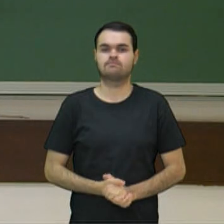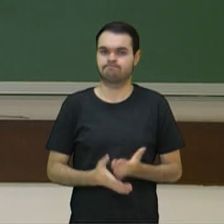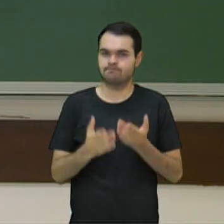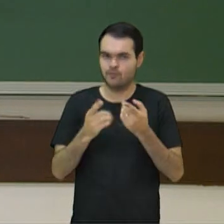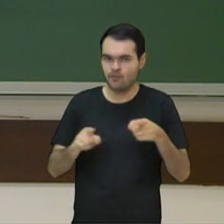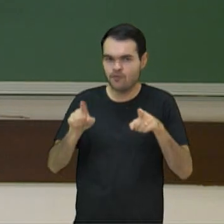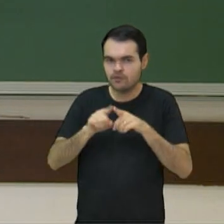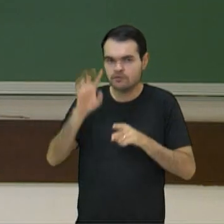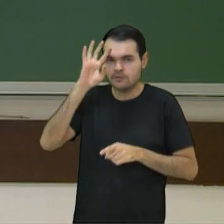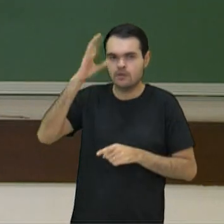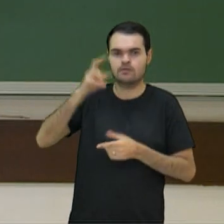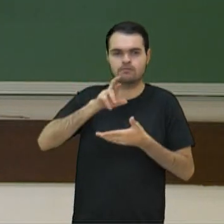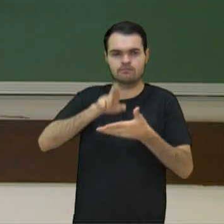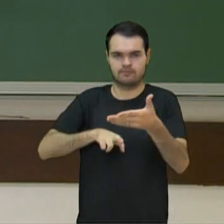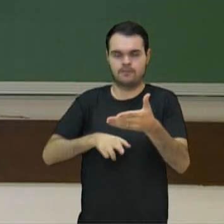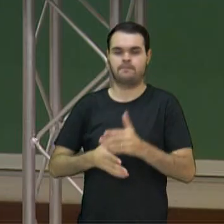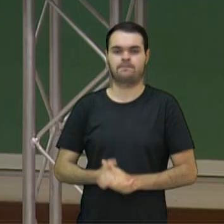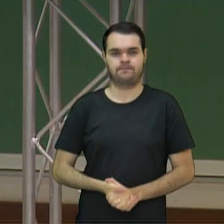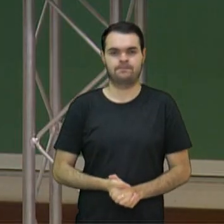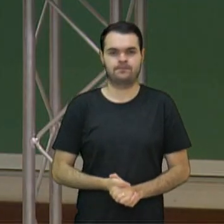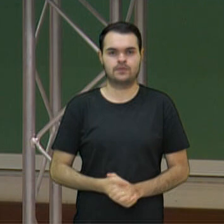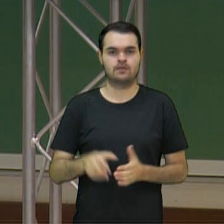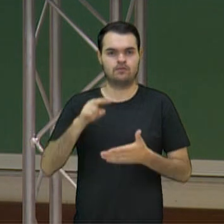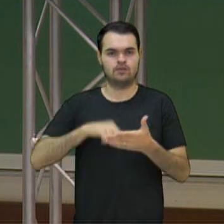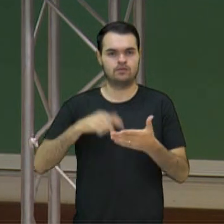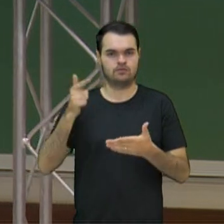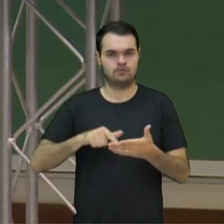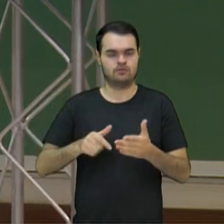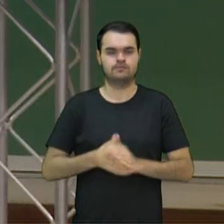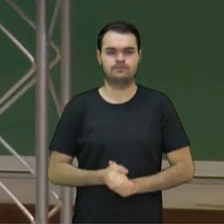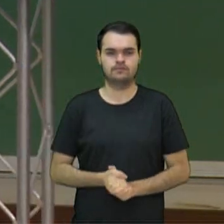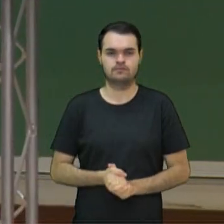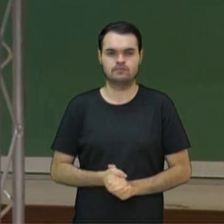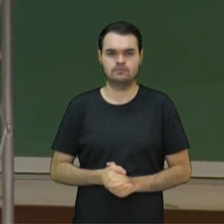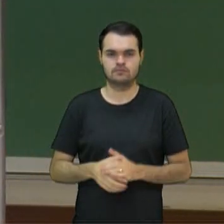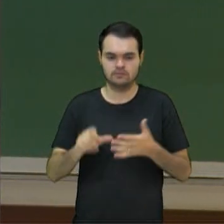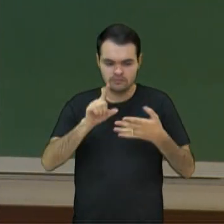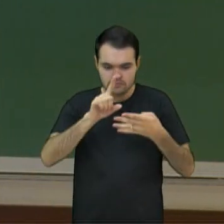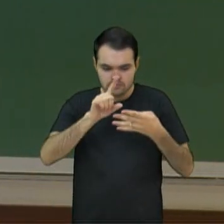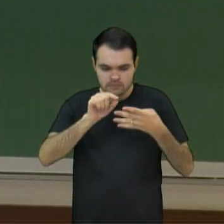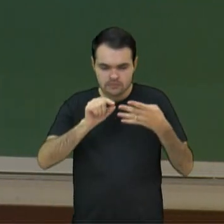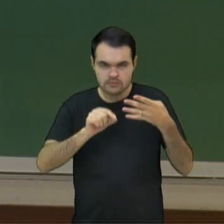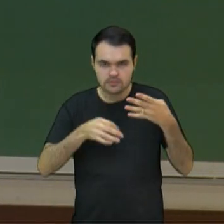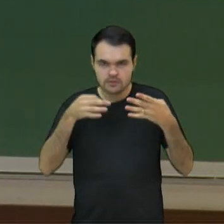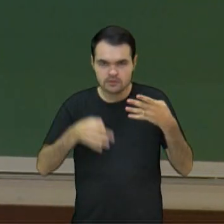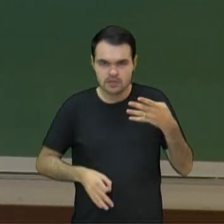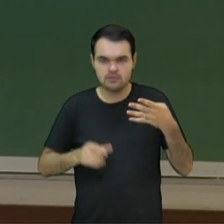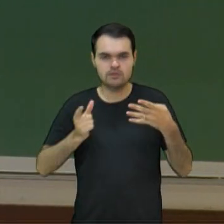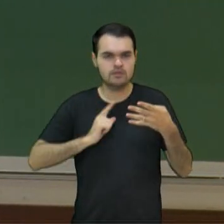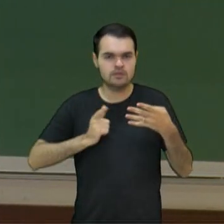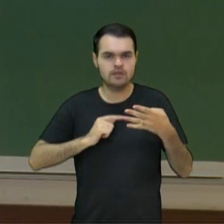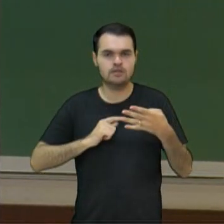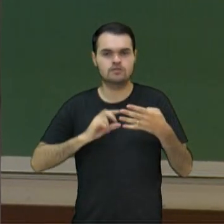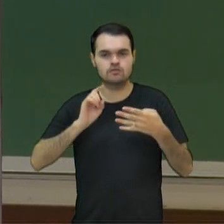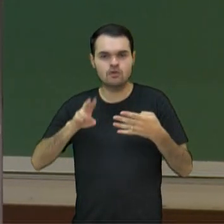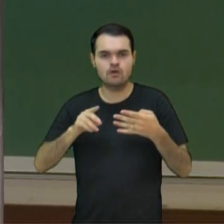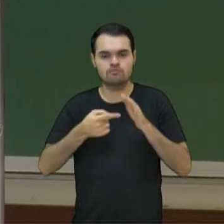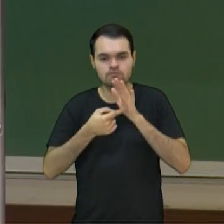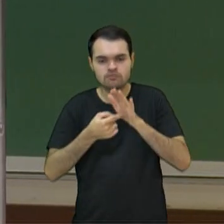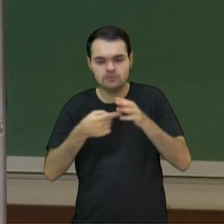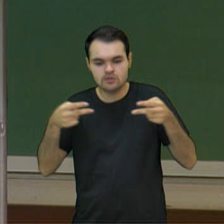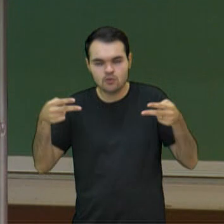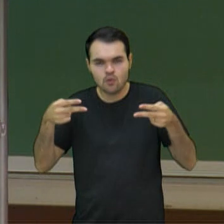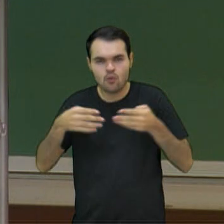Então, voltando aqui na resolução, vou ler novamente. Assinale a alternativa correta que contém apenas representações